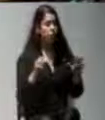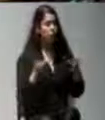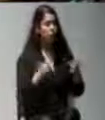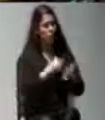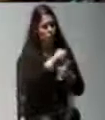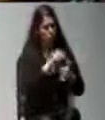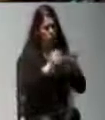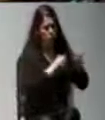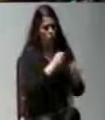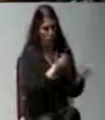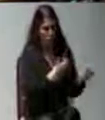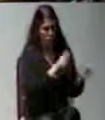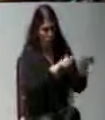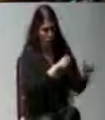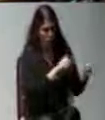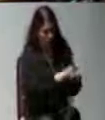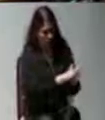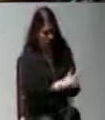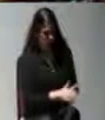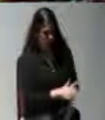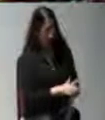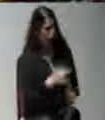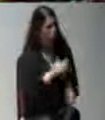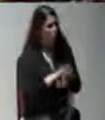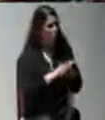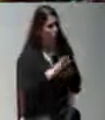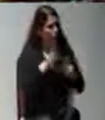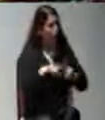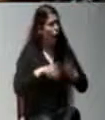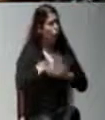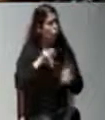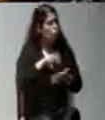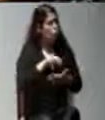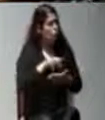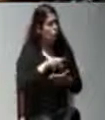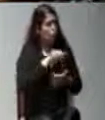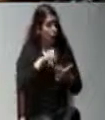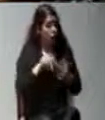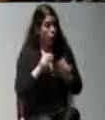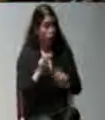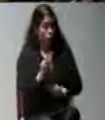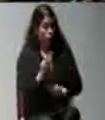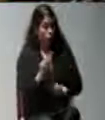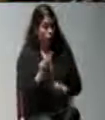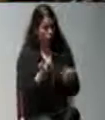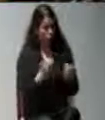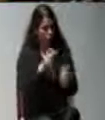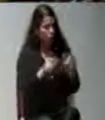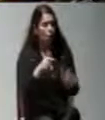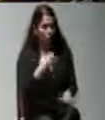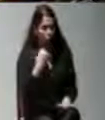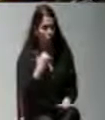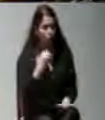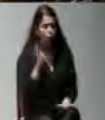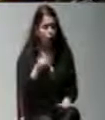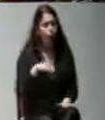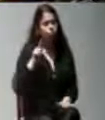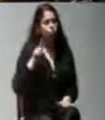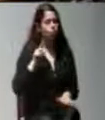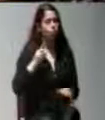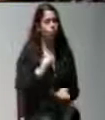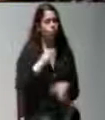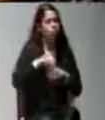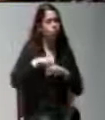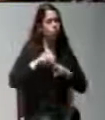tinham passagem pela polícia. Segunda, os dois jovens mortos já tinham passagem pela polícia. Essas